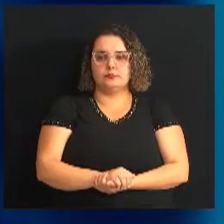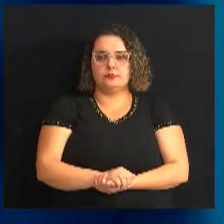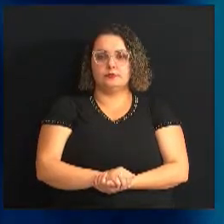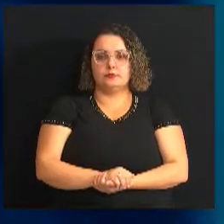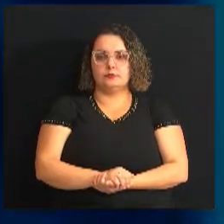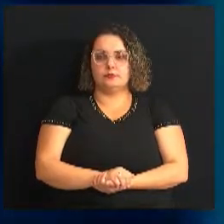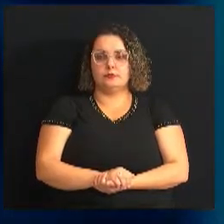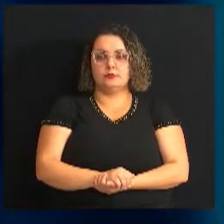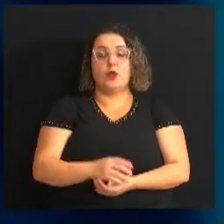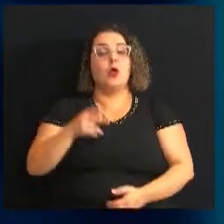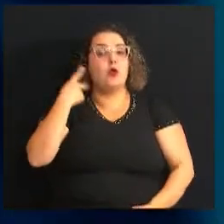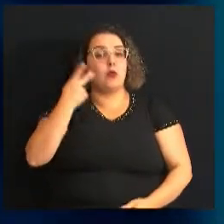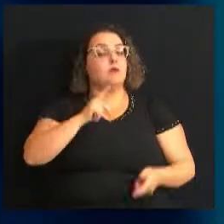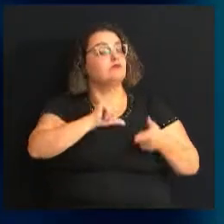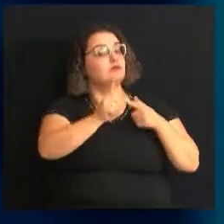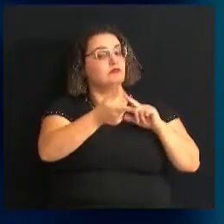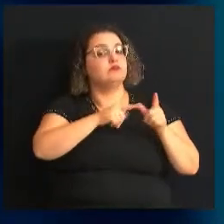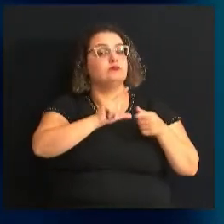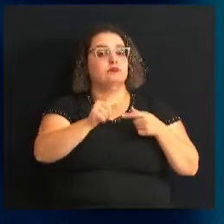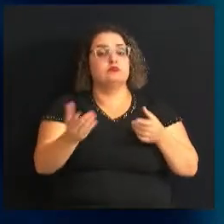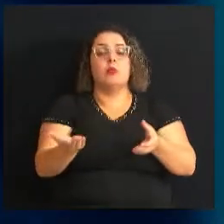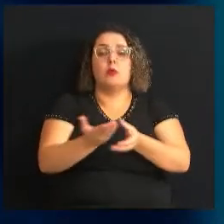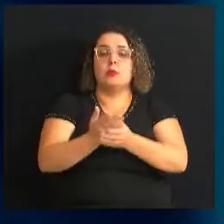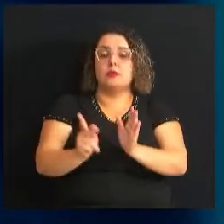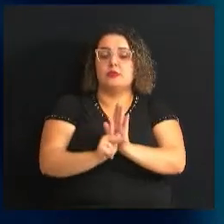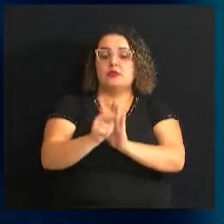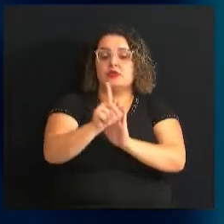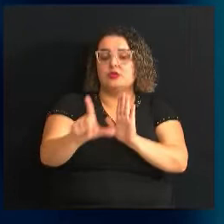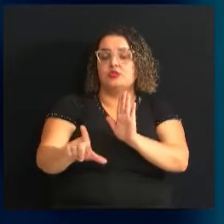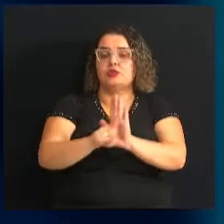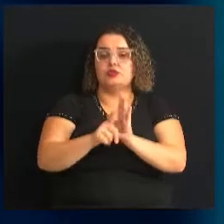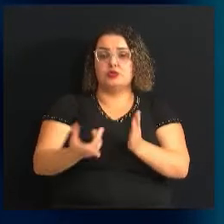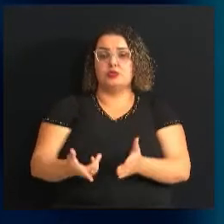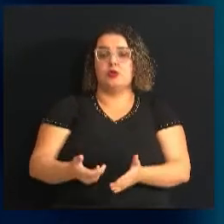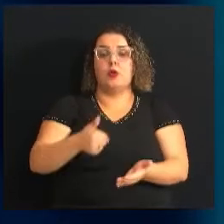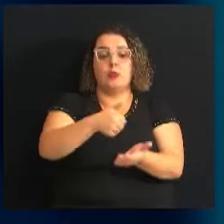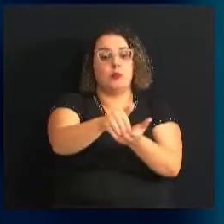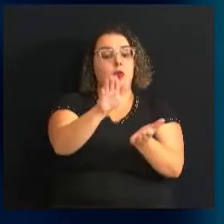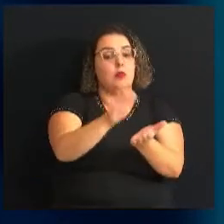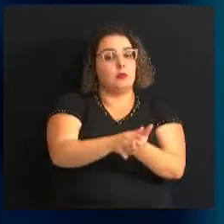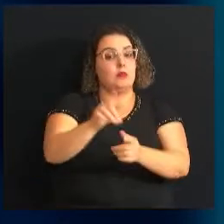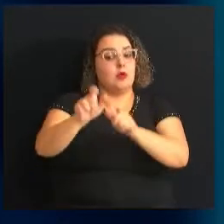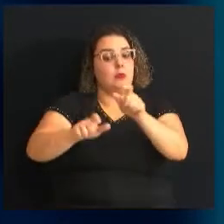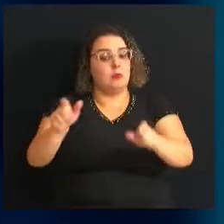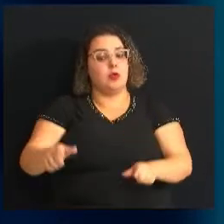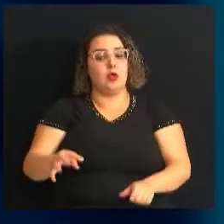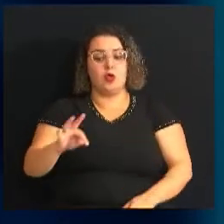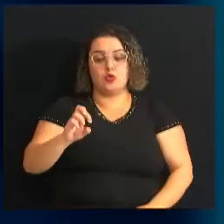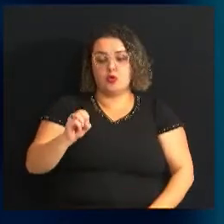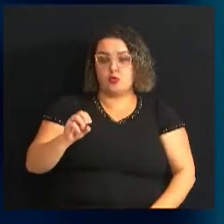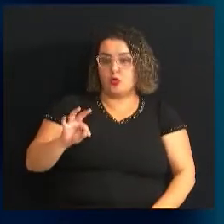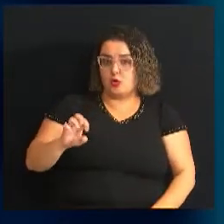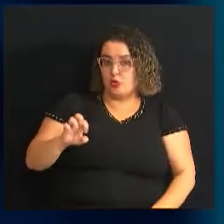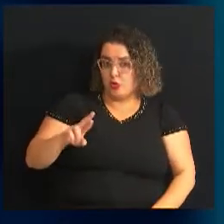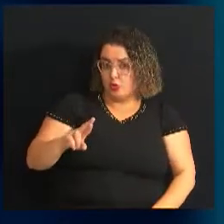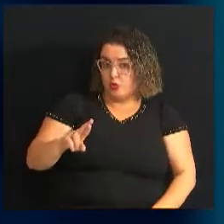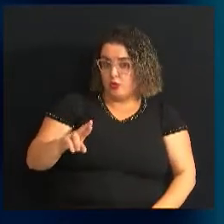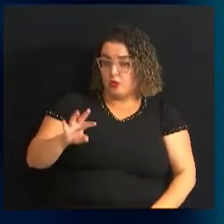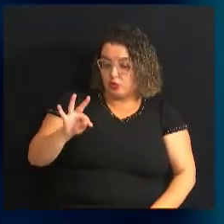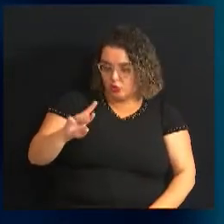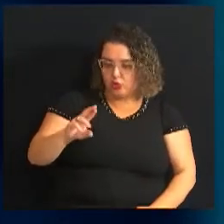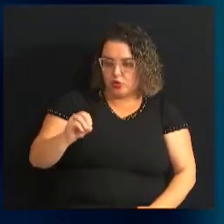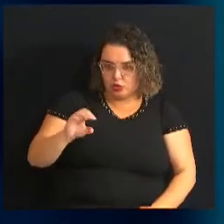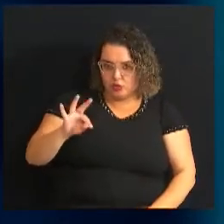O vereador Major Jaime protocolou o projeto de lei que determina multa para quem aplicar trote telefônico dirigidos à Guarda Municipal